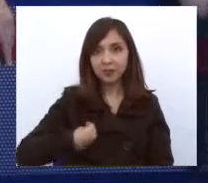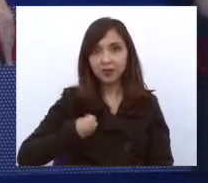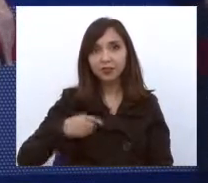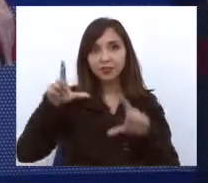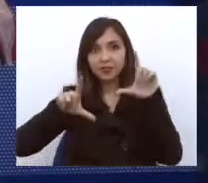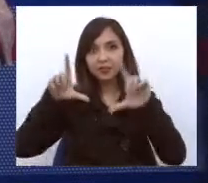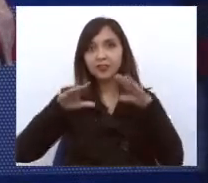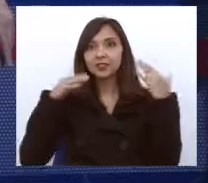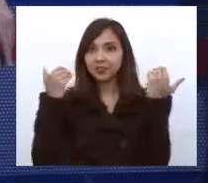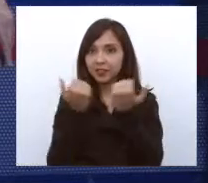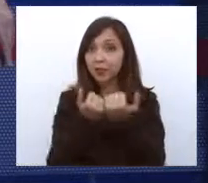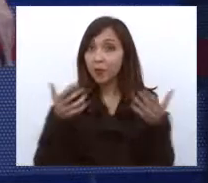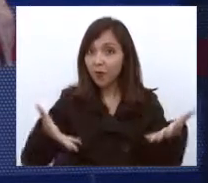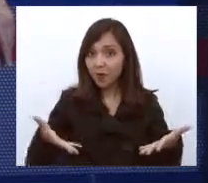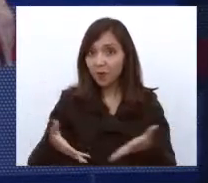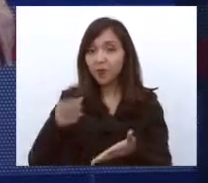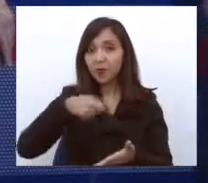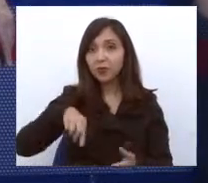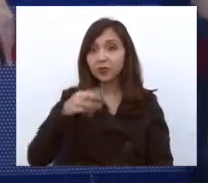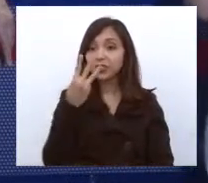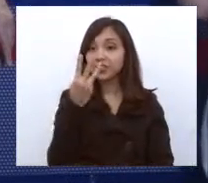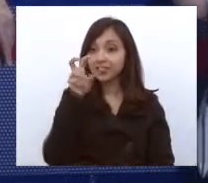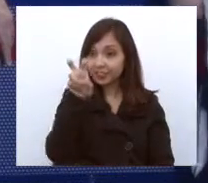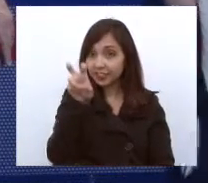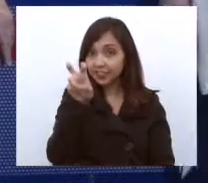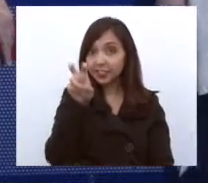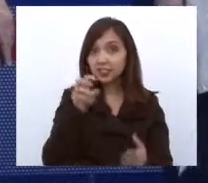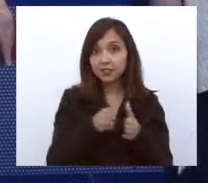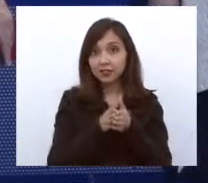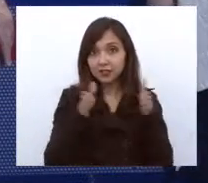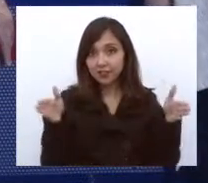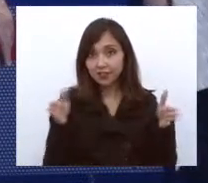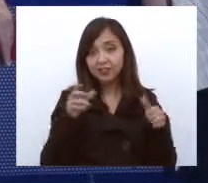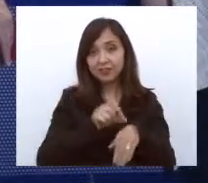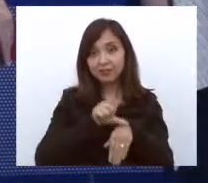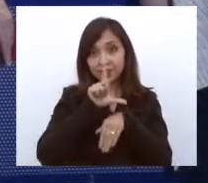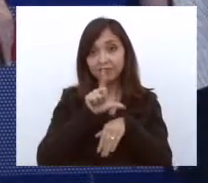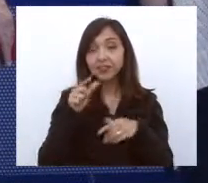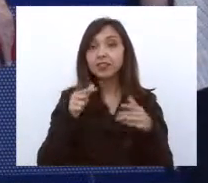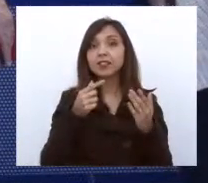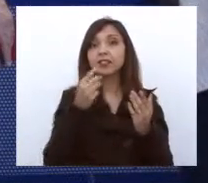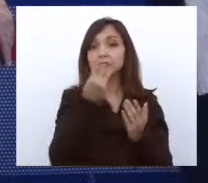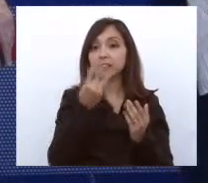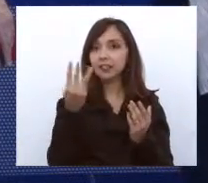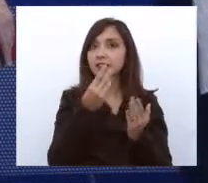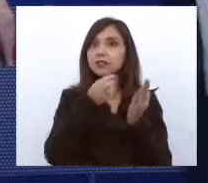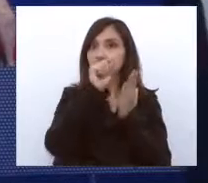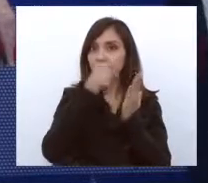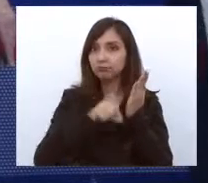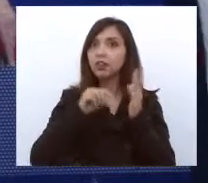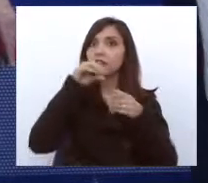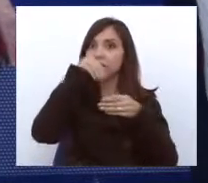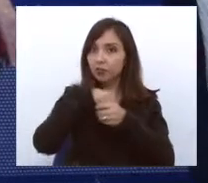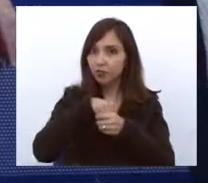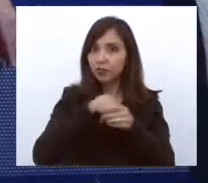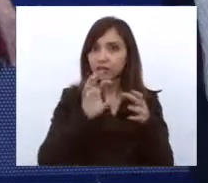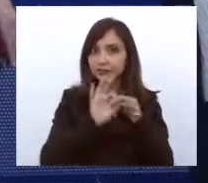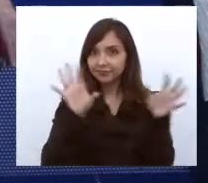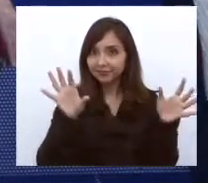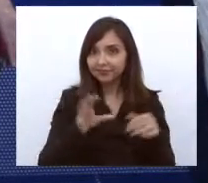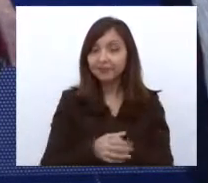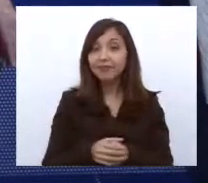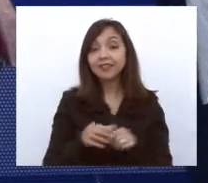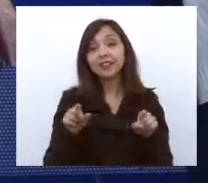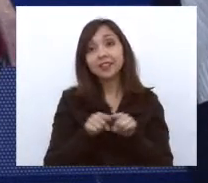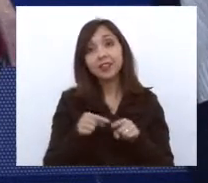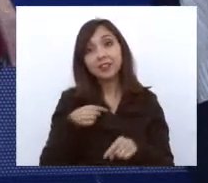TV Câmara. Hoje, então, dos 35 itens do grande expediente, os 23 requerimentos foram votados e foram deliberados.